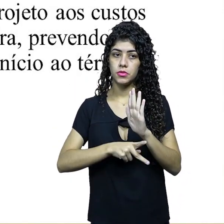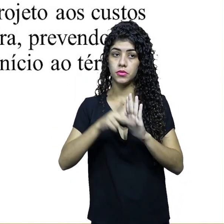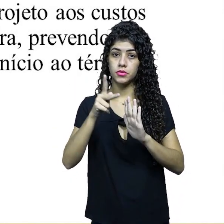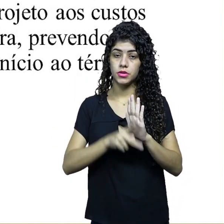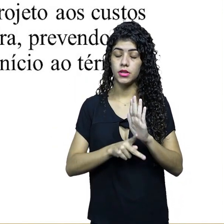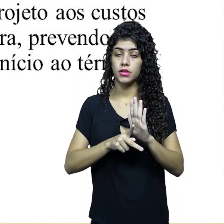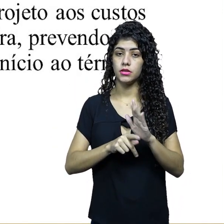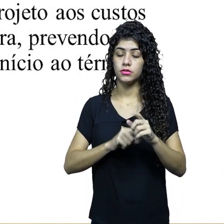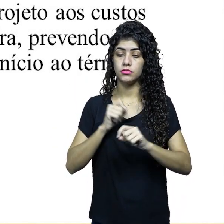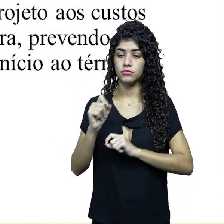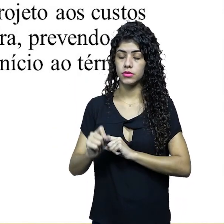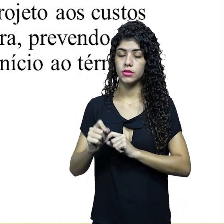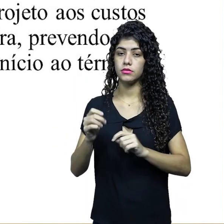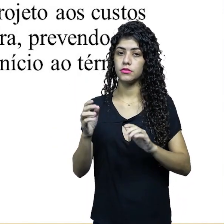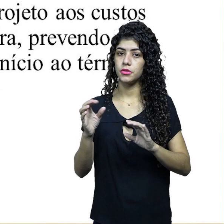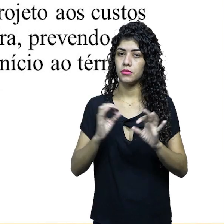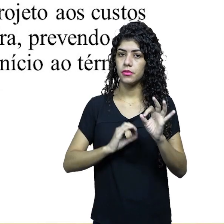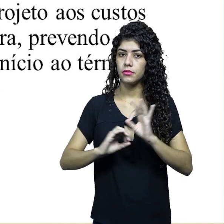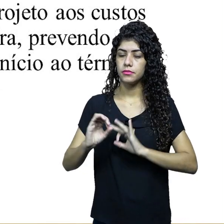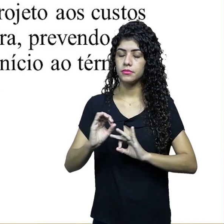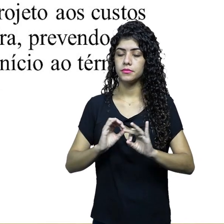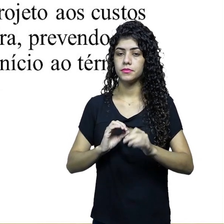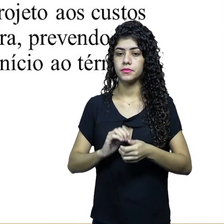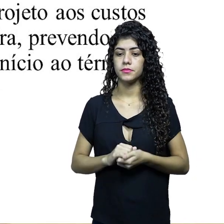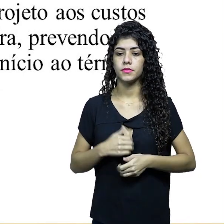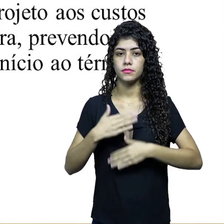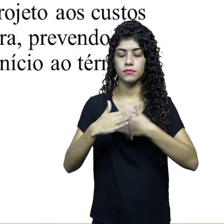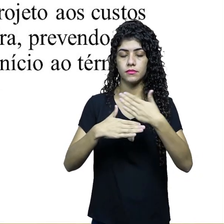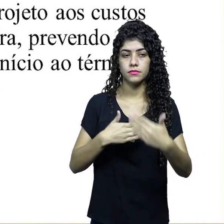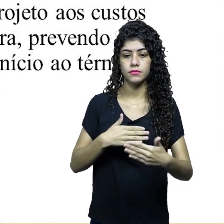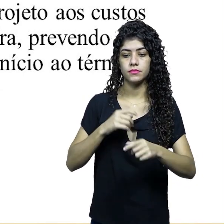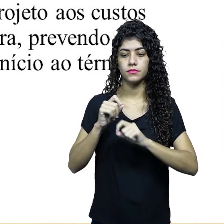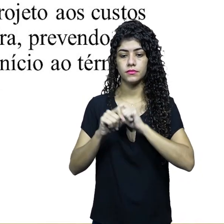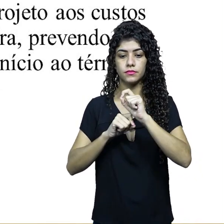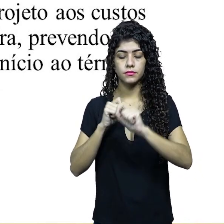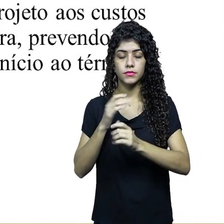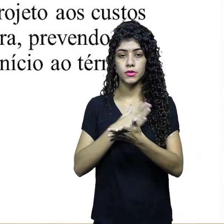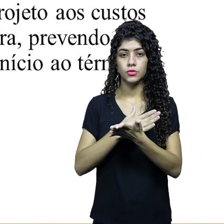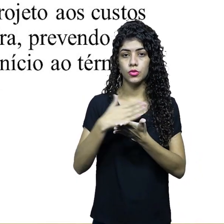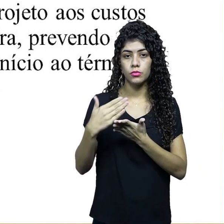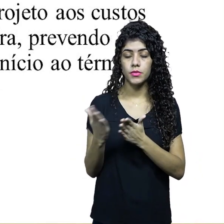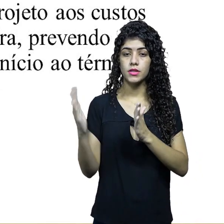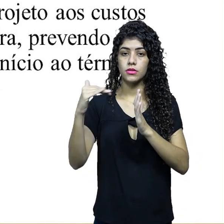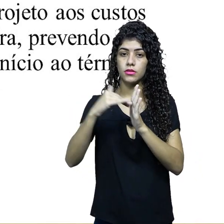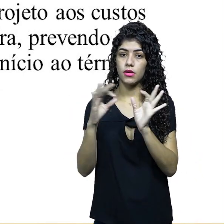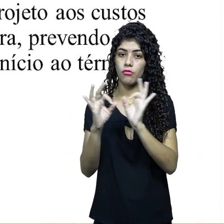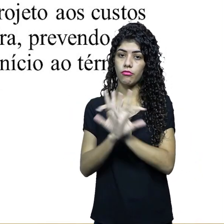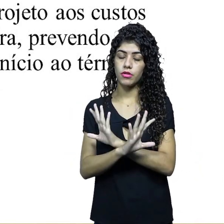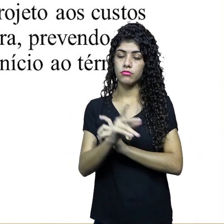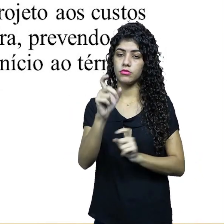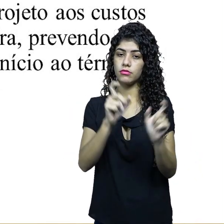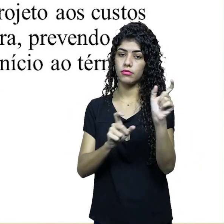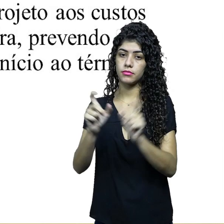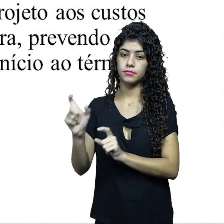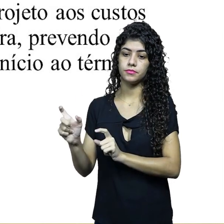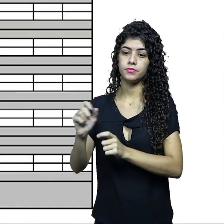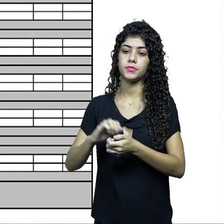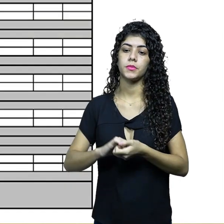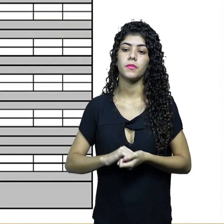projeto aos custos financeiros da obra, prevendo os desembolsos do início ao término de cada